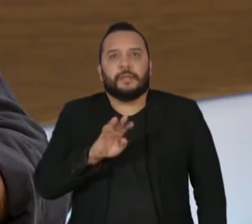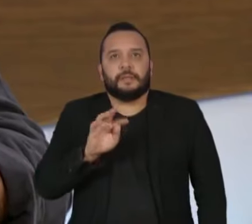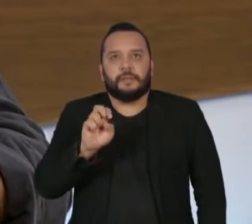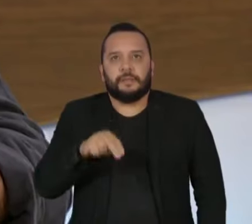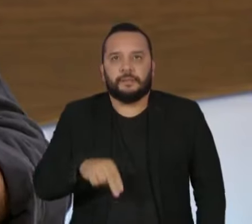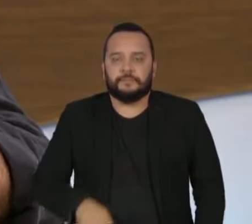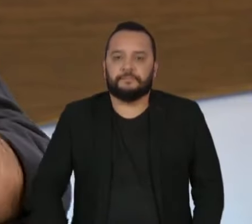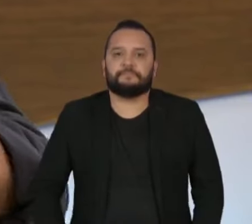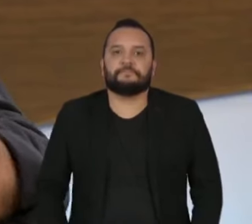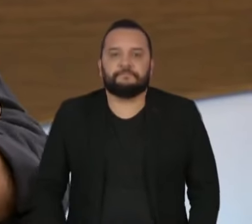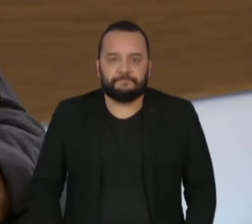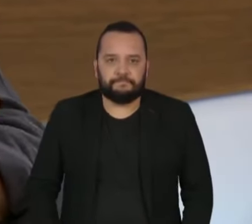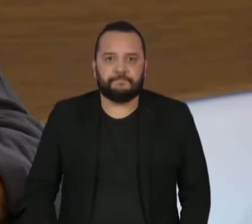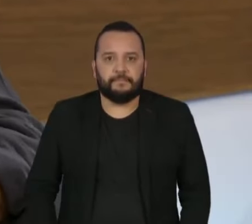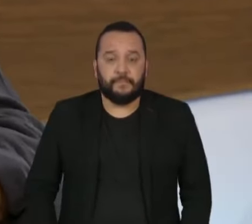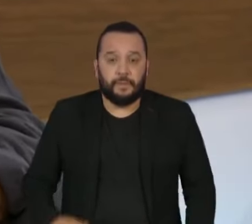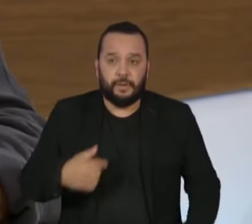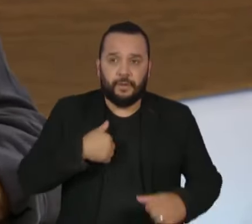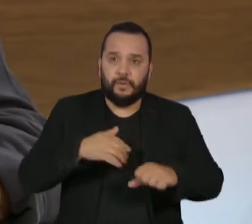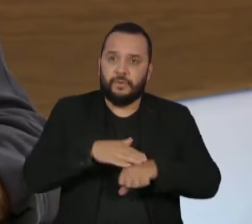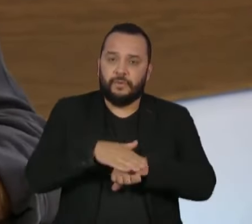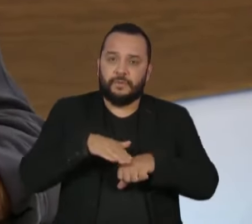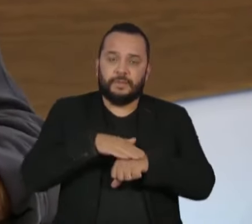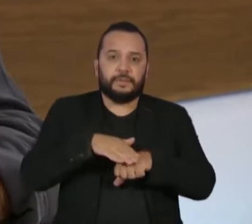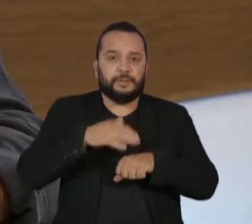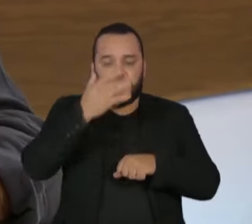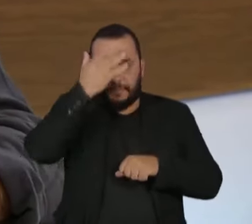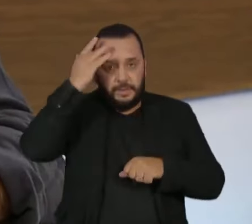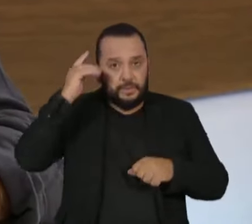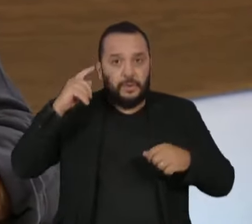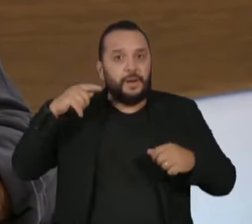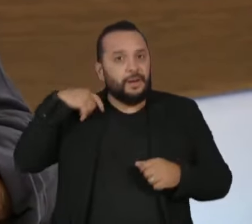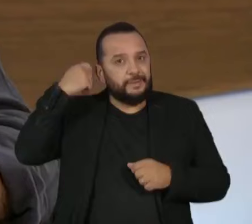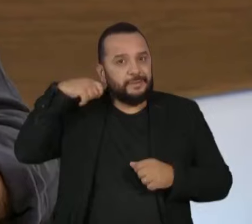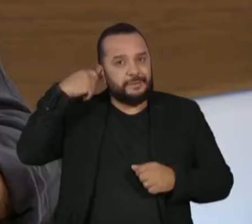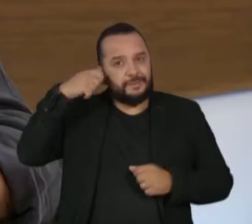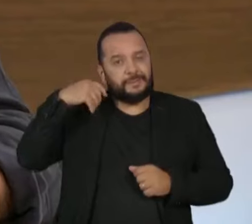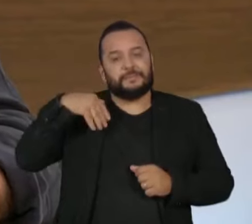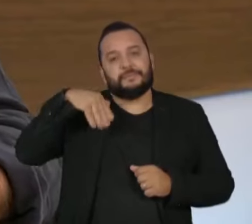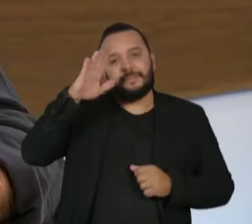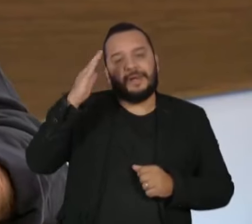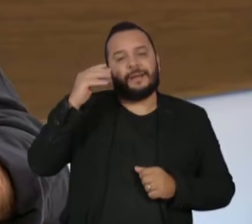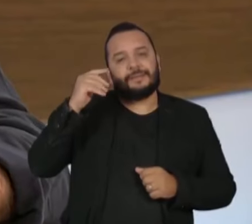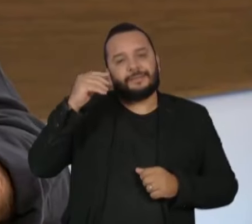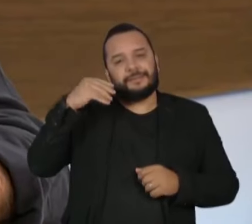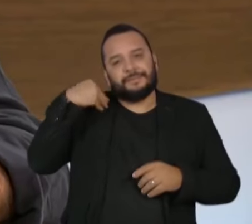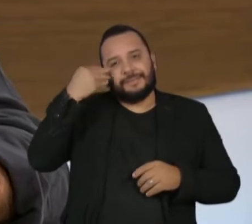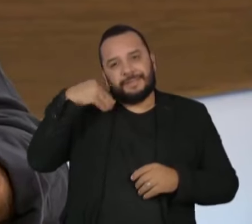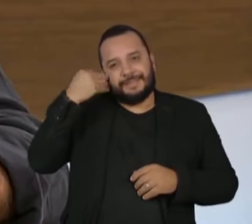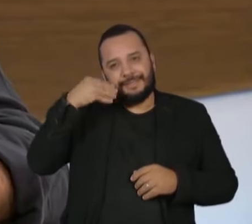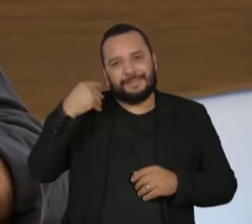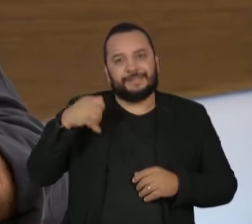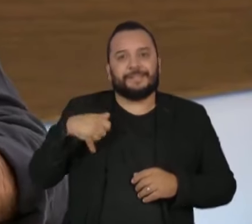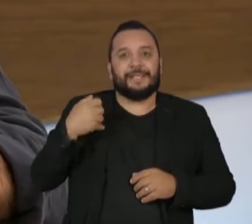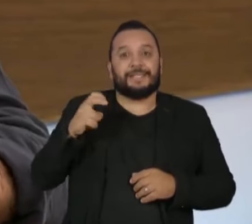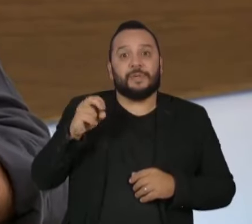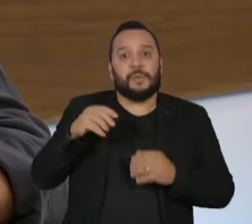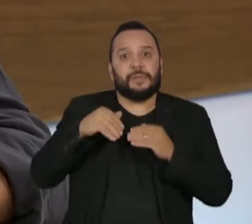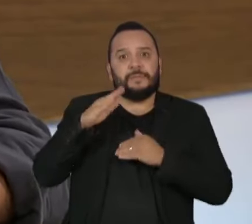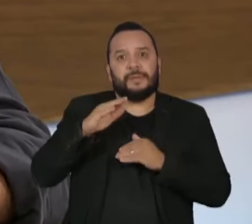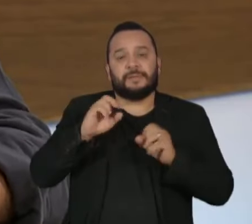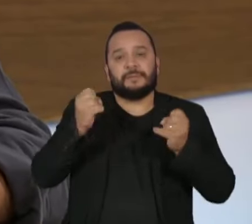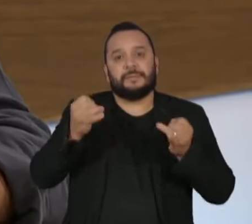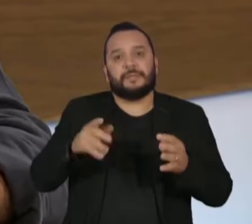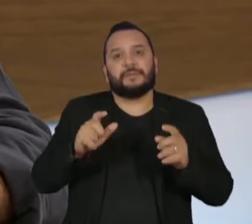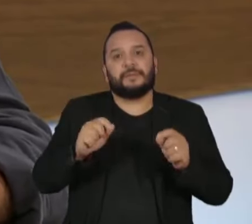Alguns conversando com artistas mais experientes, 50 a mais, alguns reclamam muito que o teatro perdeu